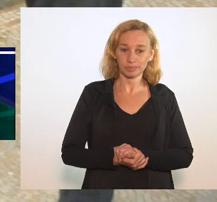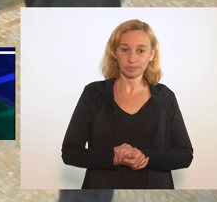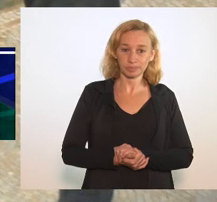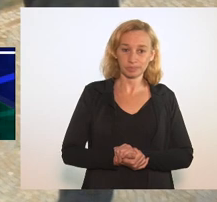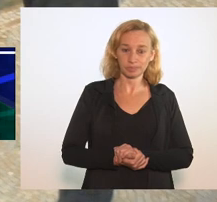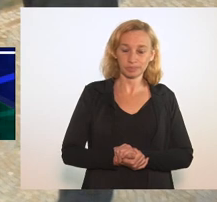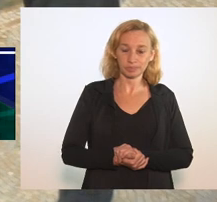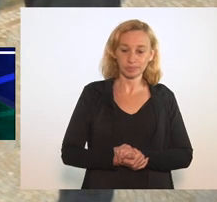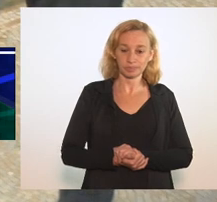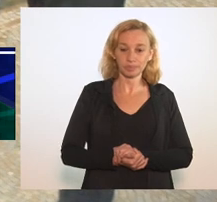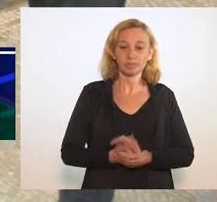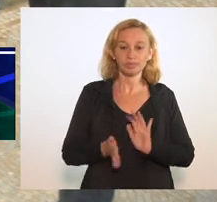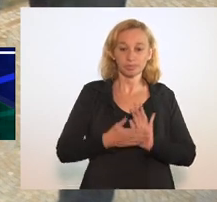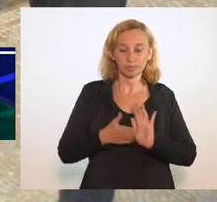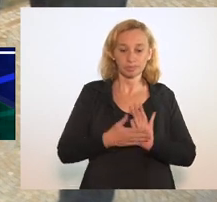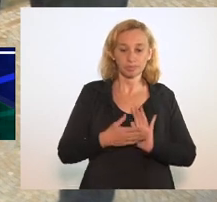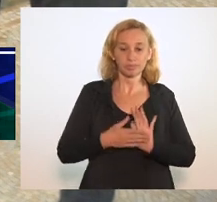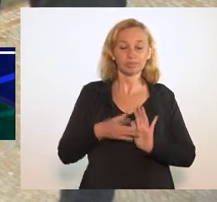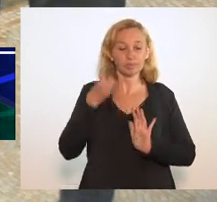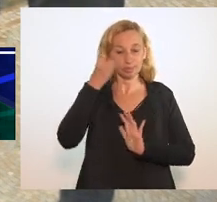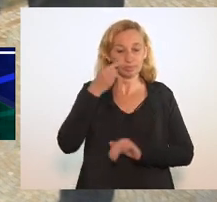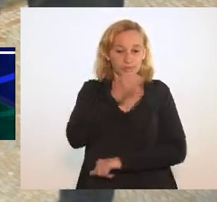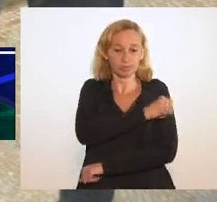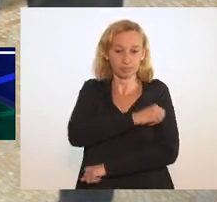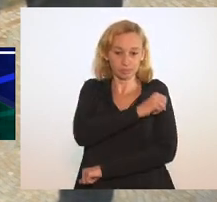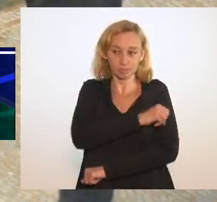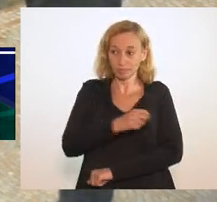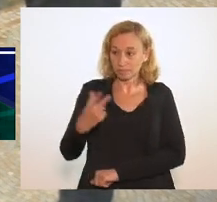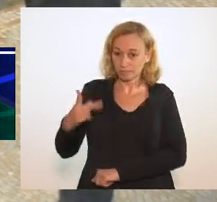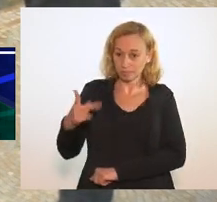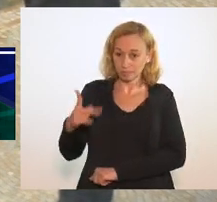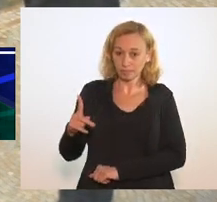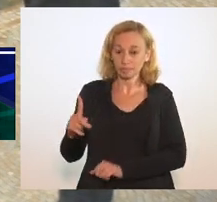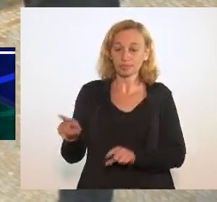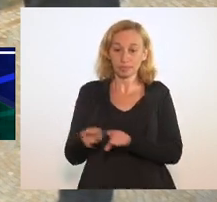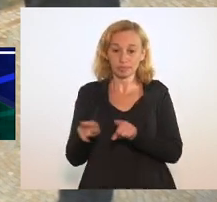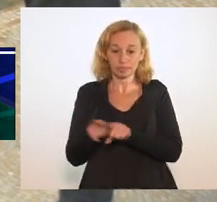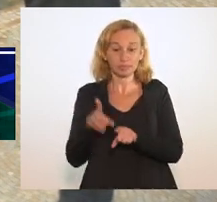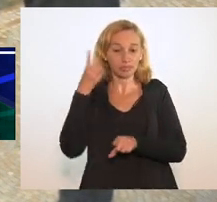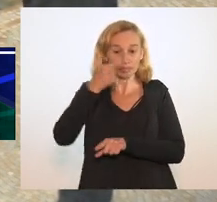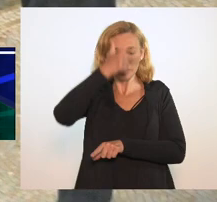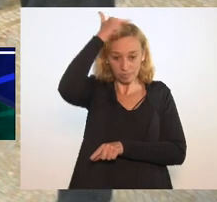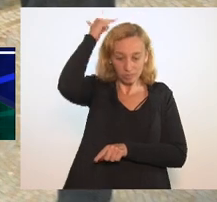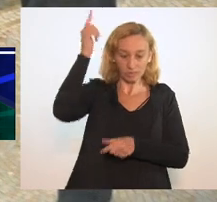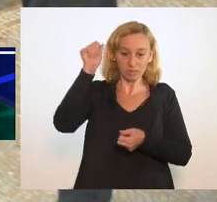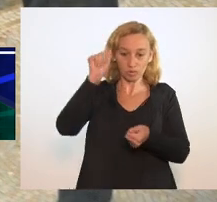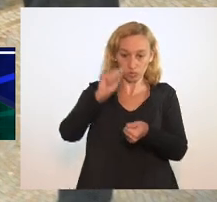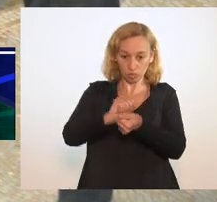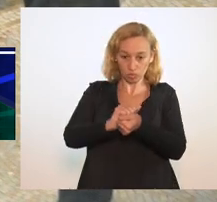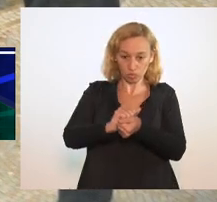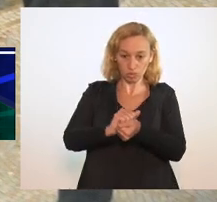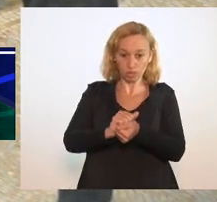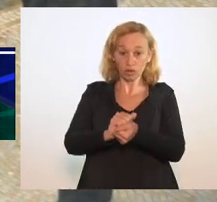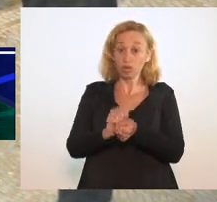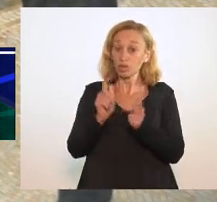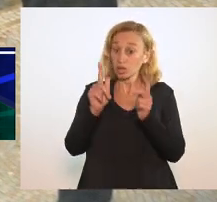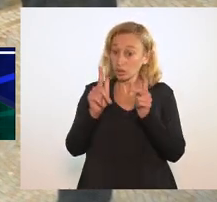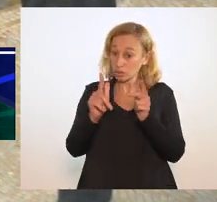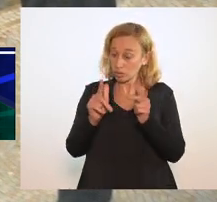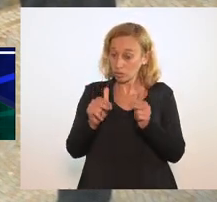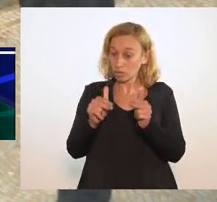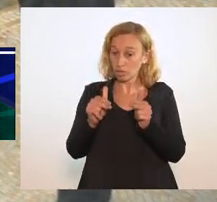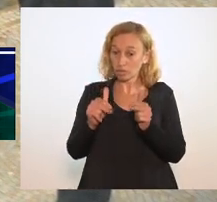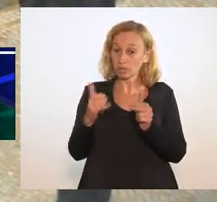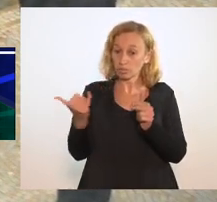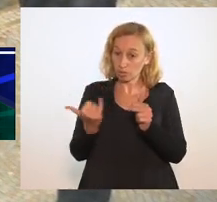A proposta do deputado da enfermeira Regiane, a emenda da deputada enfermeira Regiane, a emenda do deputado Luiz Paulo, serão aglutinadas, porque tem o mesmo teor, apenas